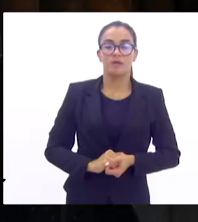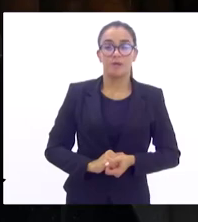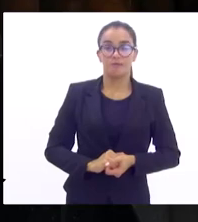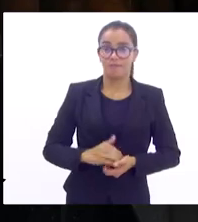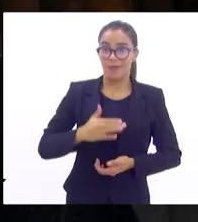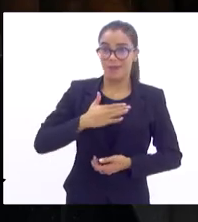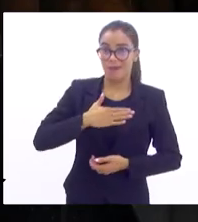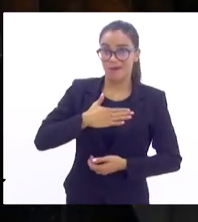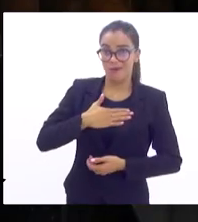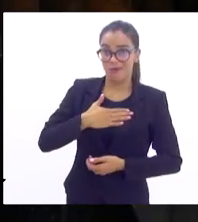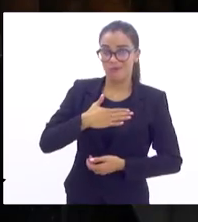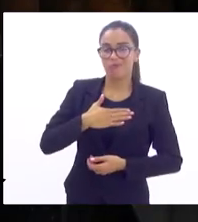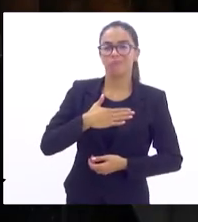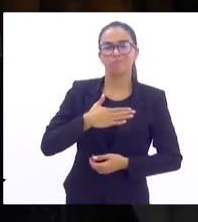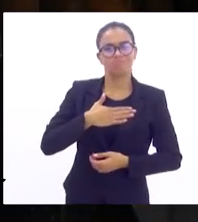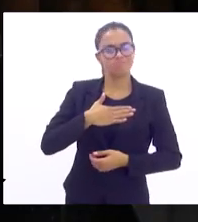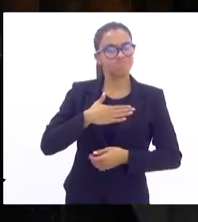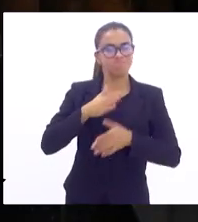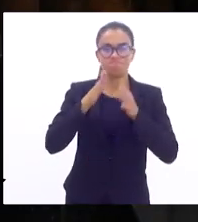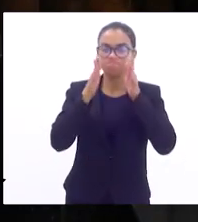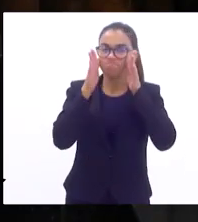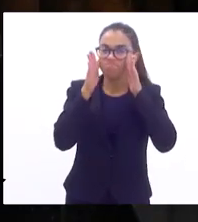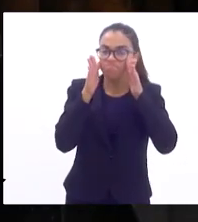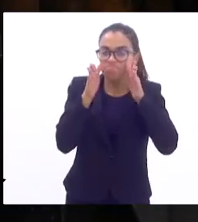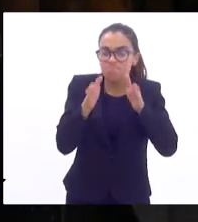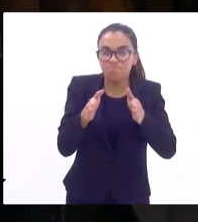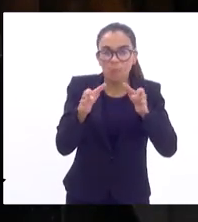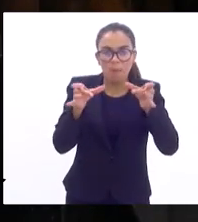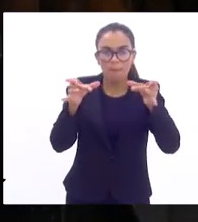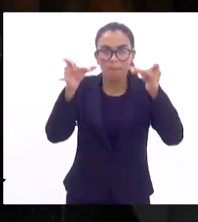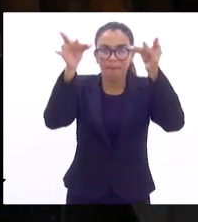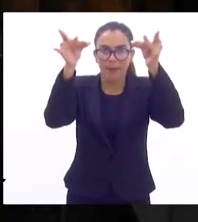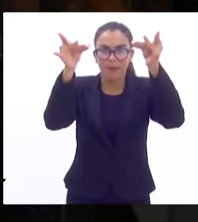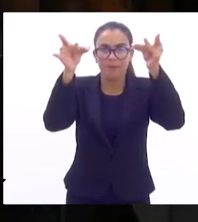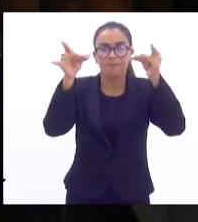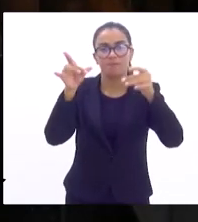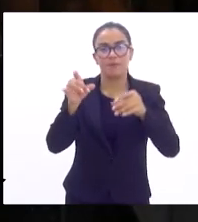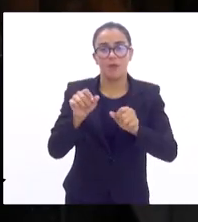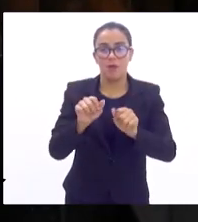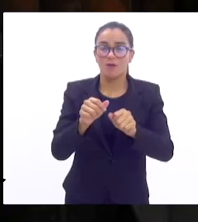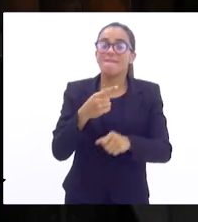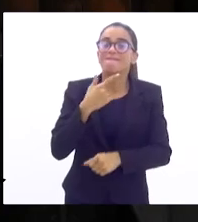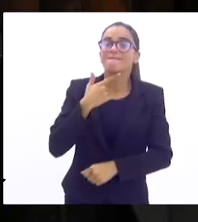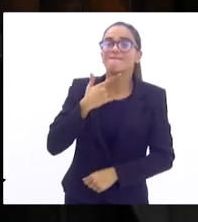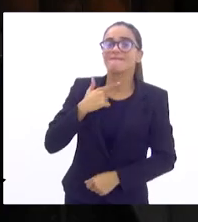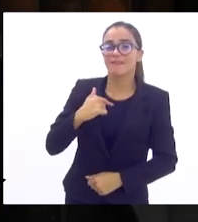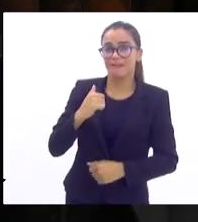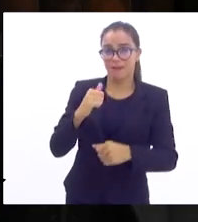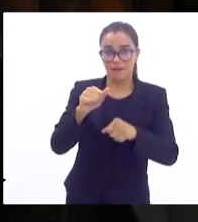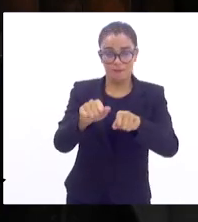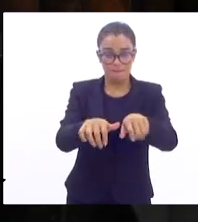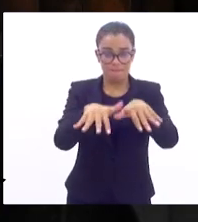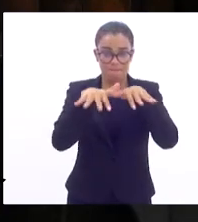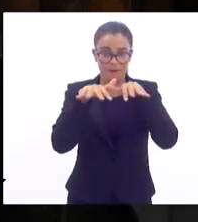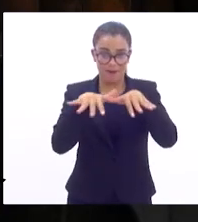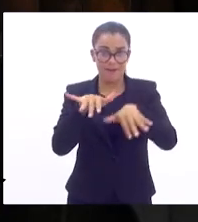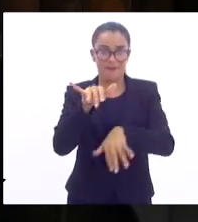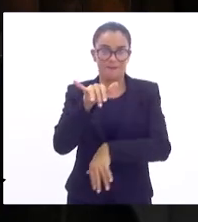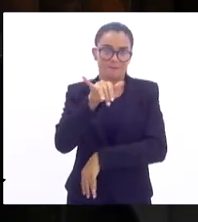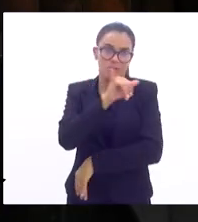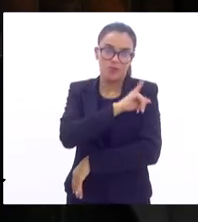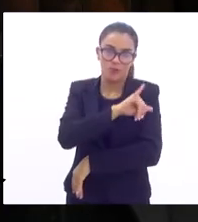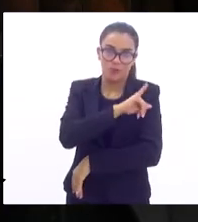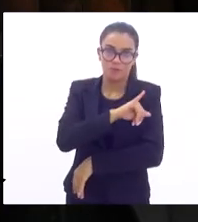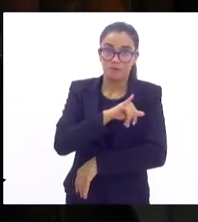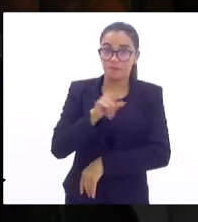deu muita ênfase a esse desejo do Parlamento Fluminense visto que